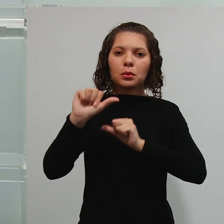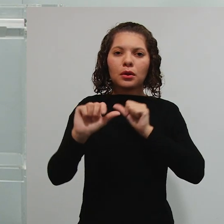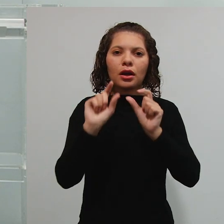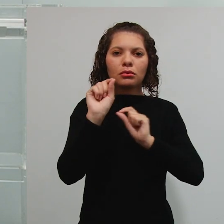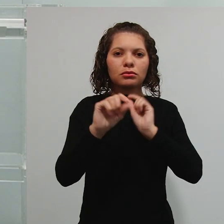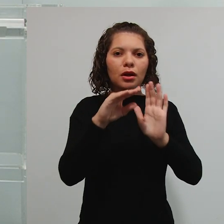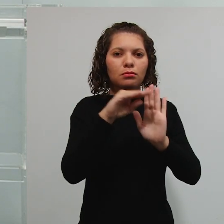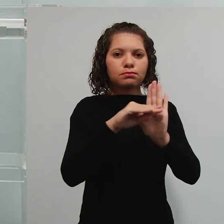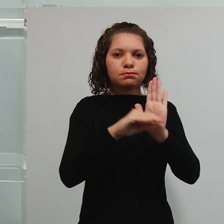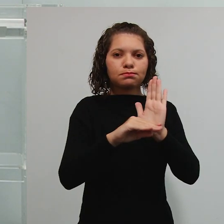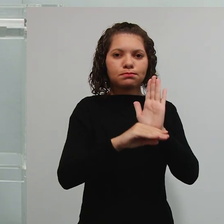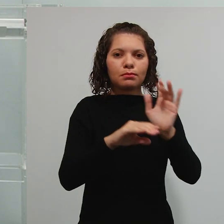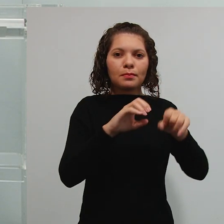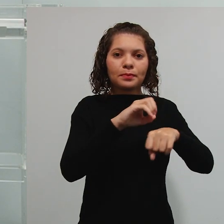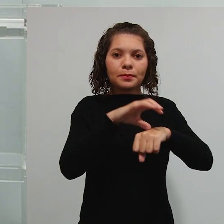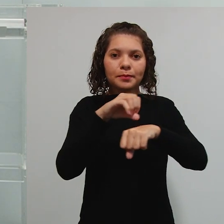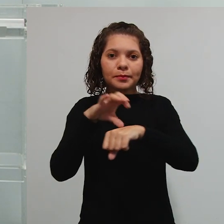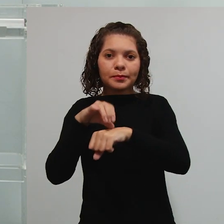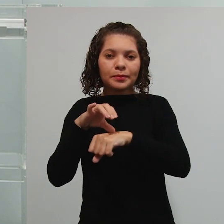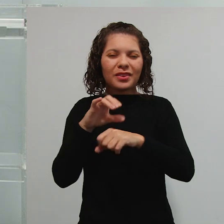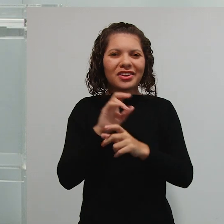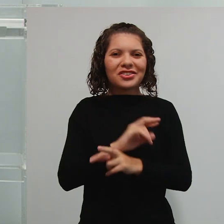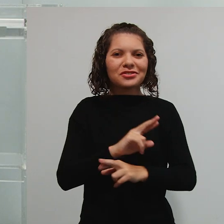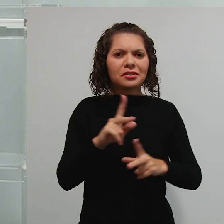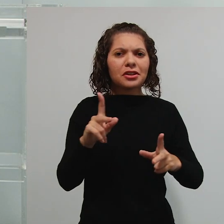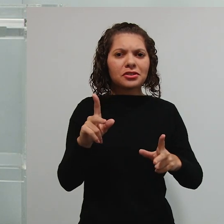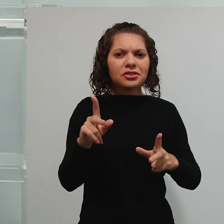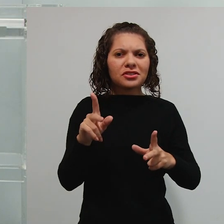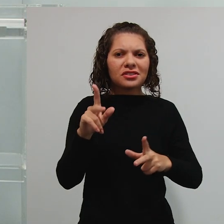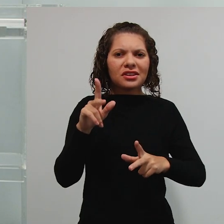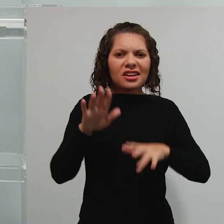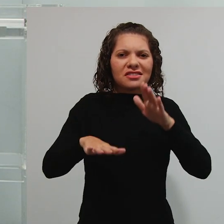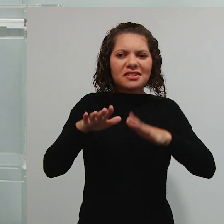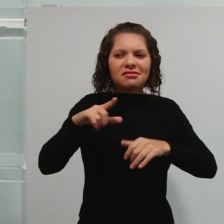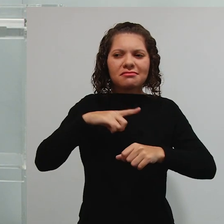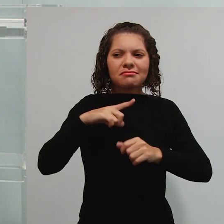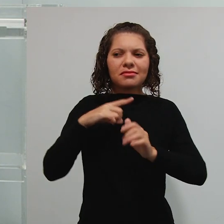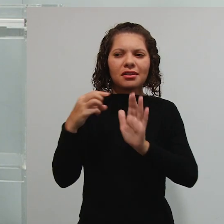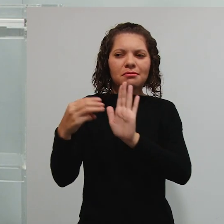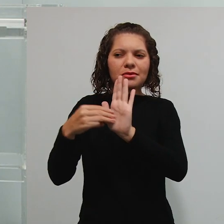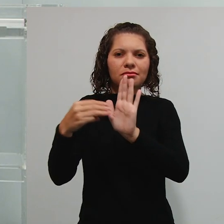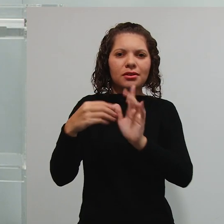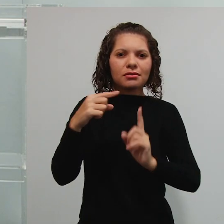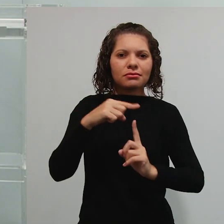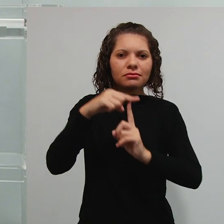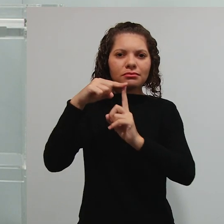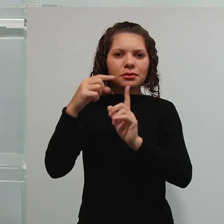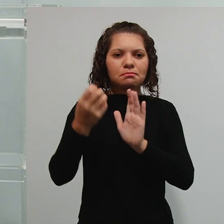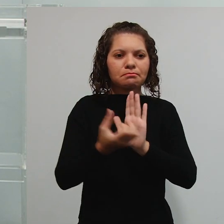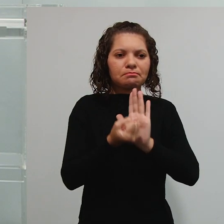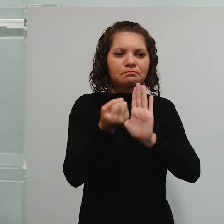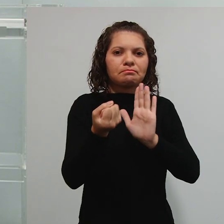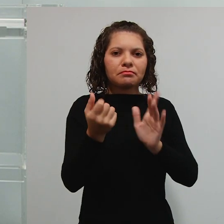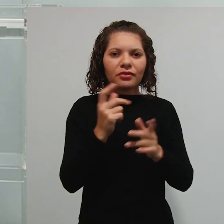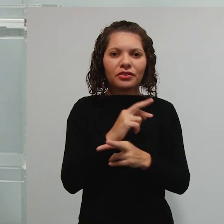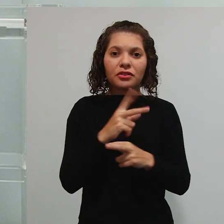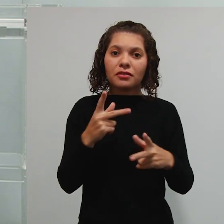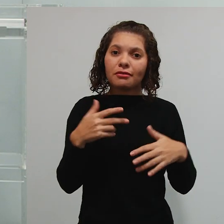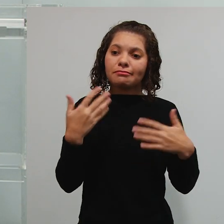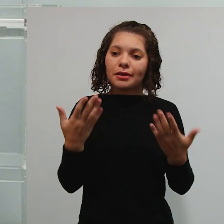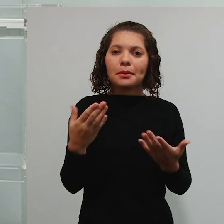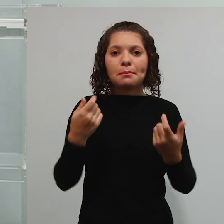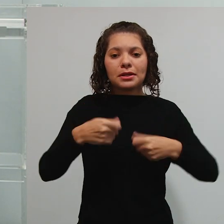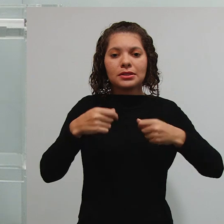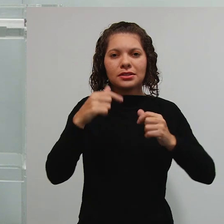indicar orientações diferentes. Podem, inclusive, ter um modelo com uma logo, uma marca, um tipo, um destaque diferencial. Aí você